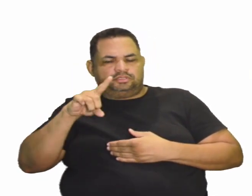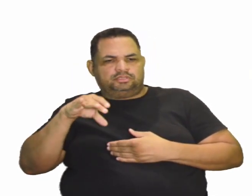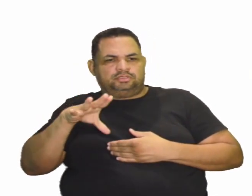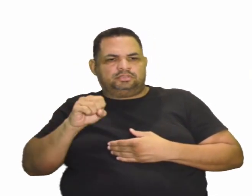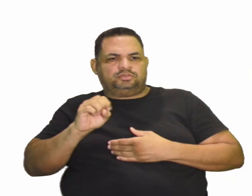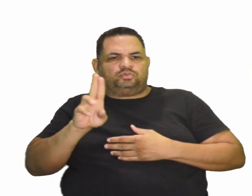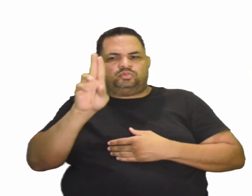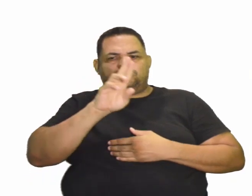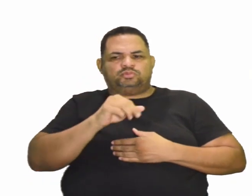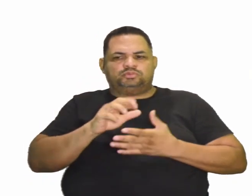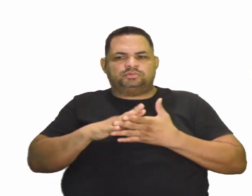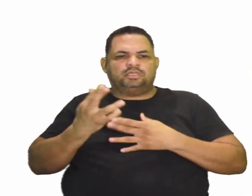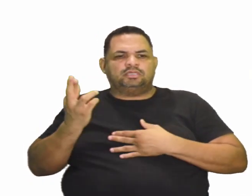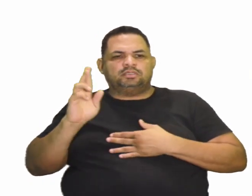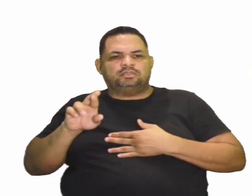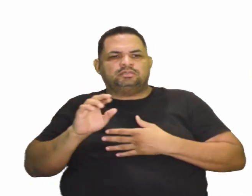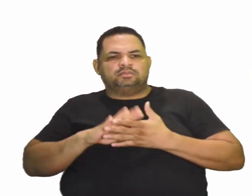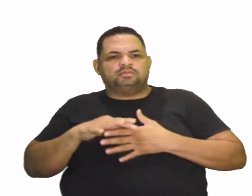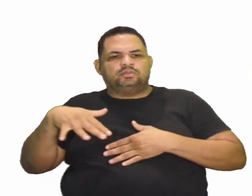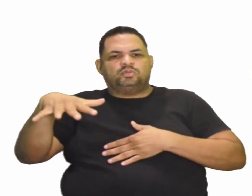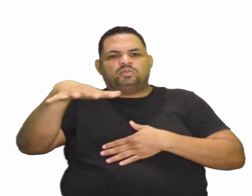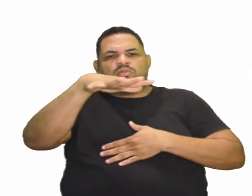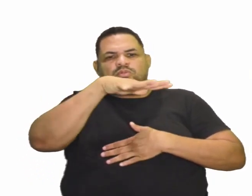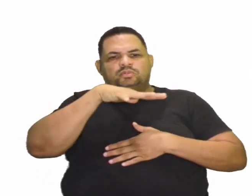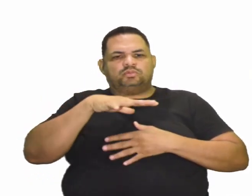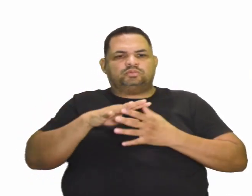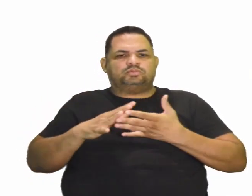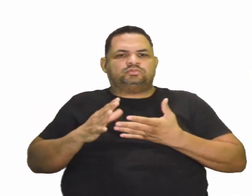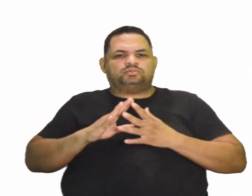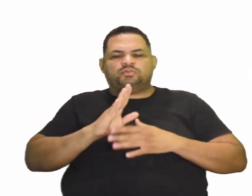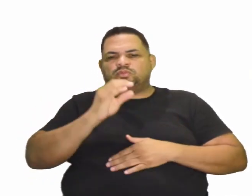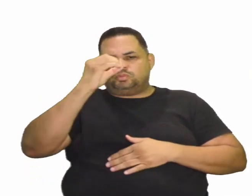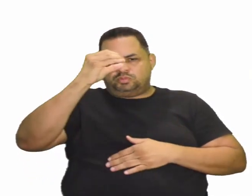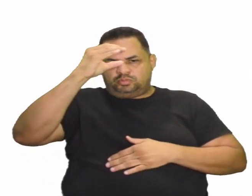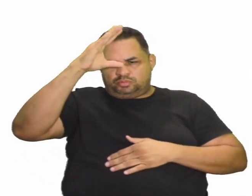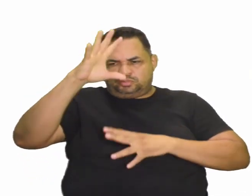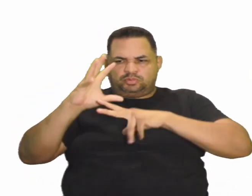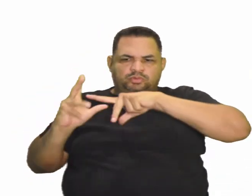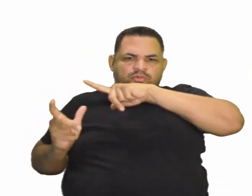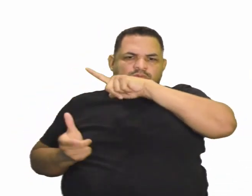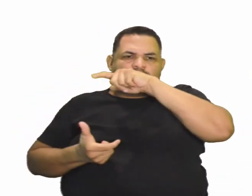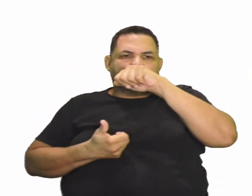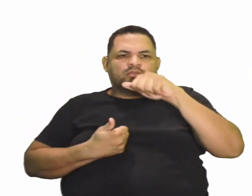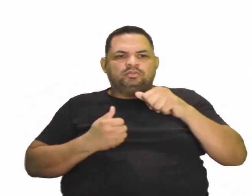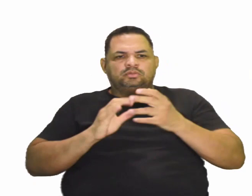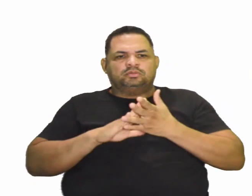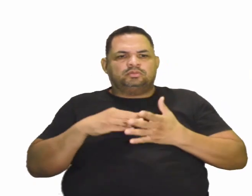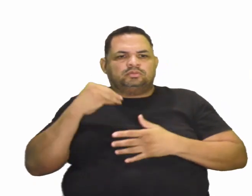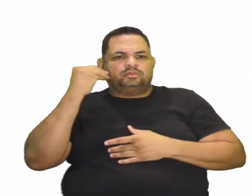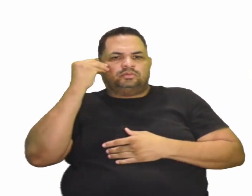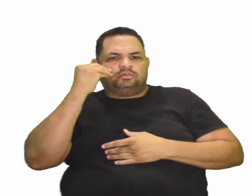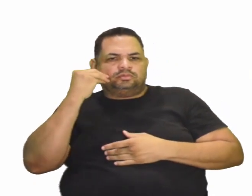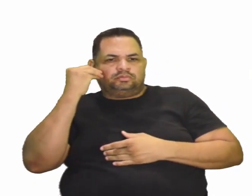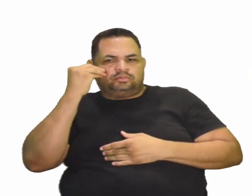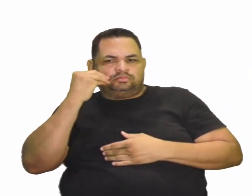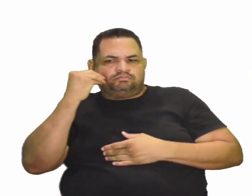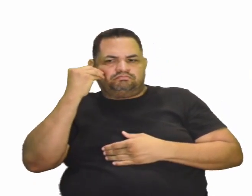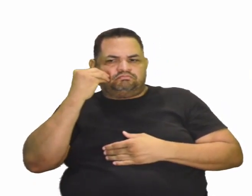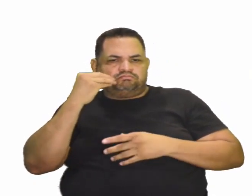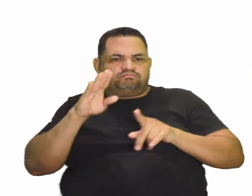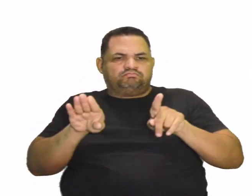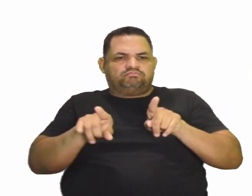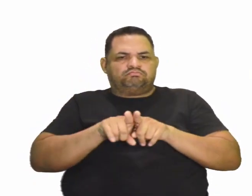da razão, universalismo, né, conhecimento global, período também que começou